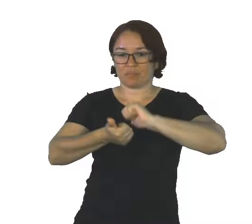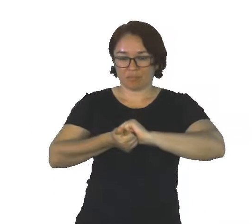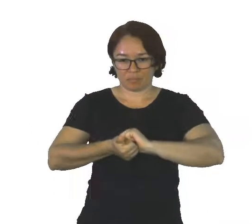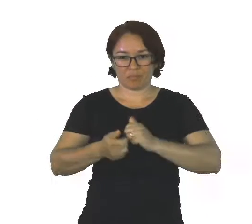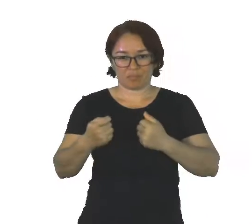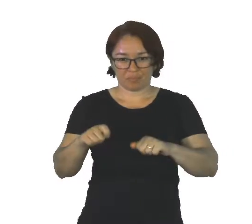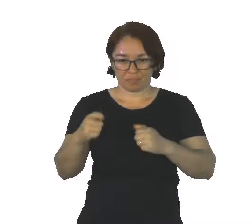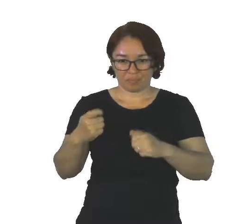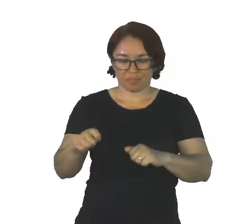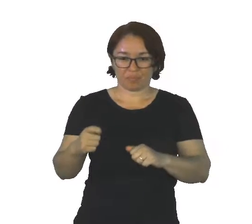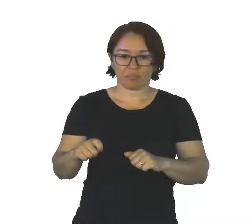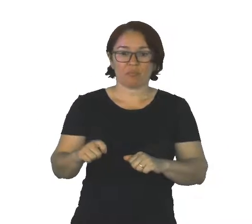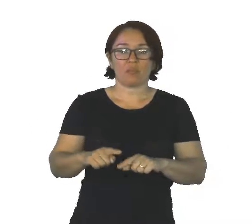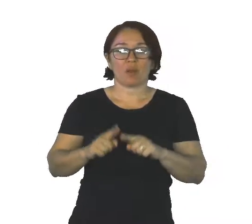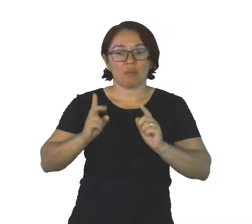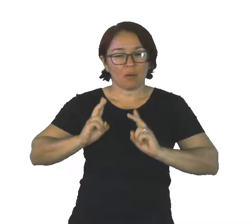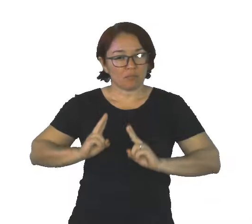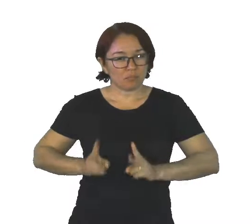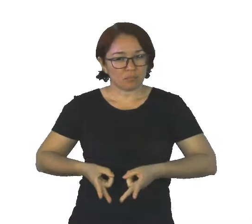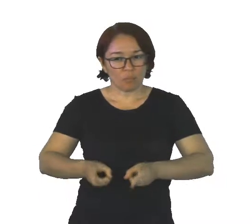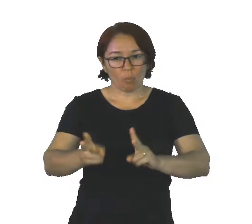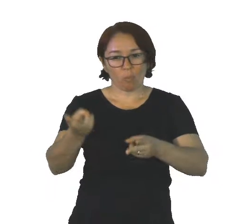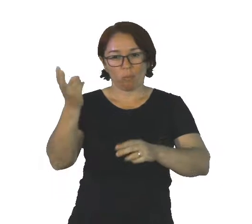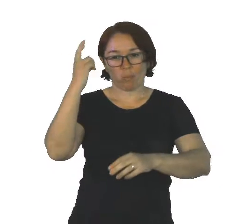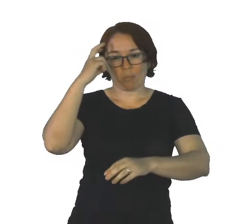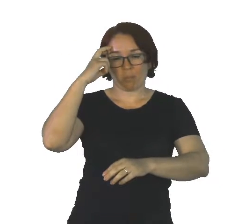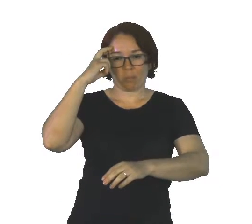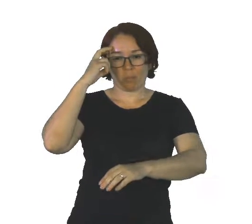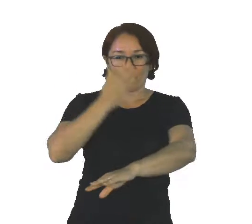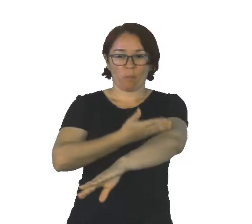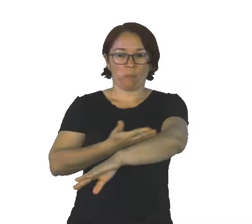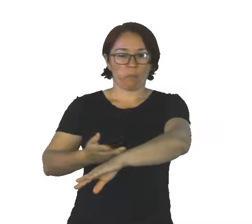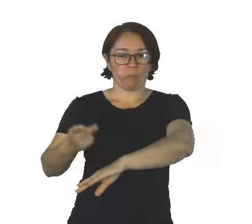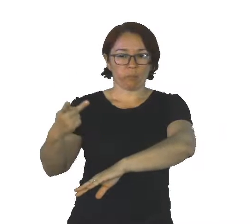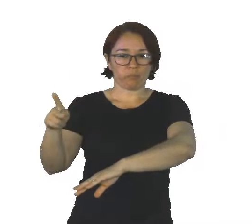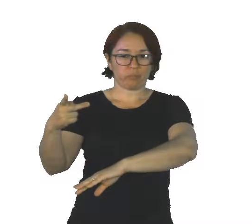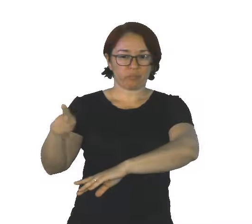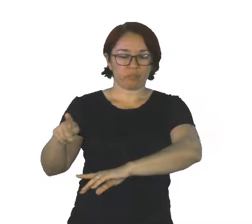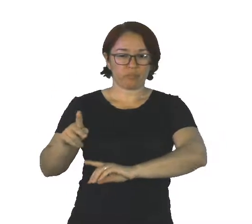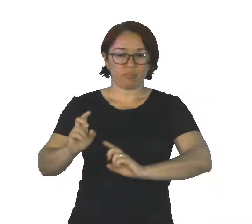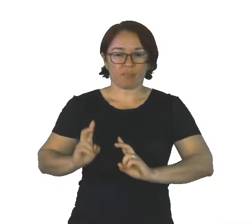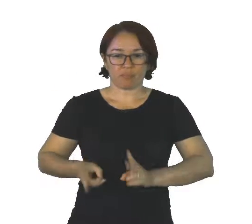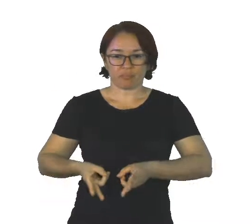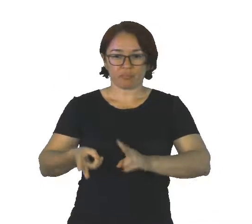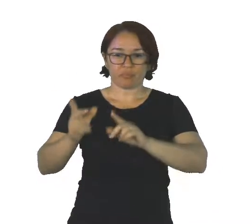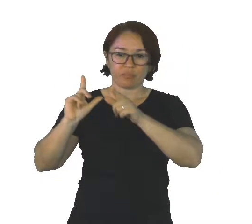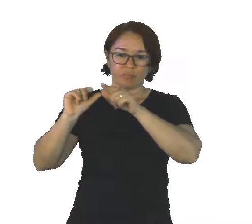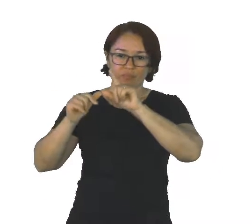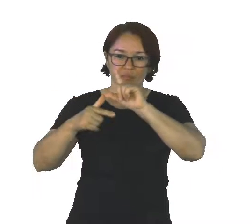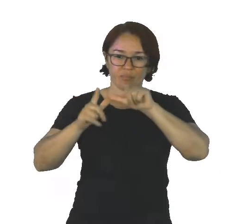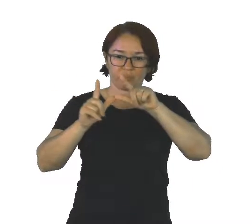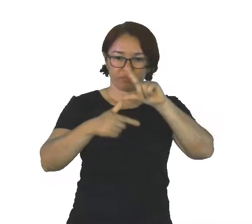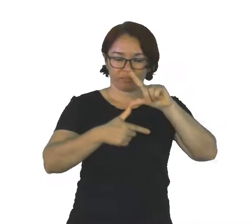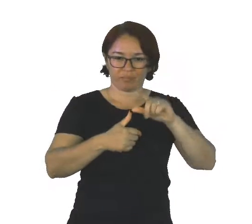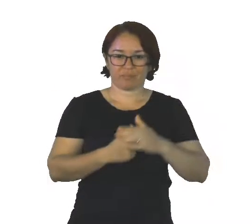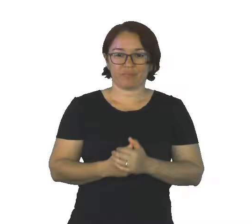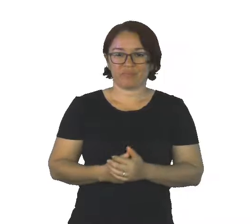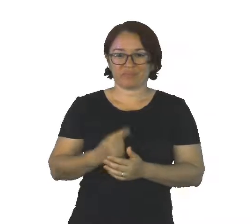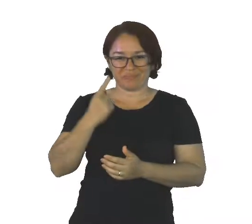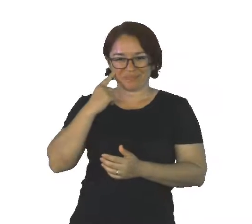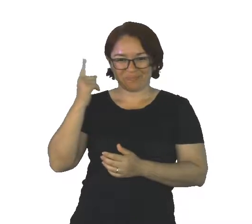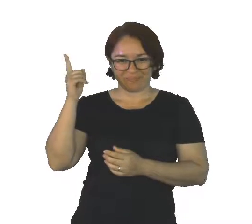a tradição e os costumes. É isso que esta exposição no Parque do Ibirapuera, em São Paulo, vem